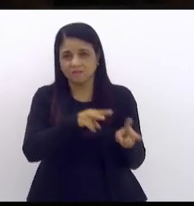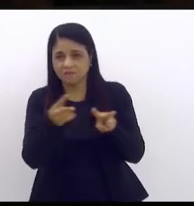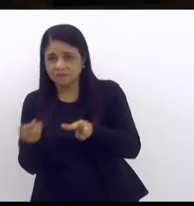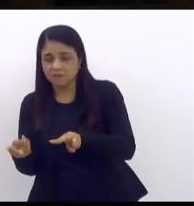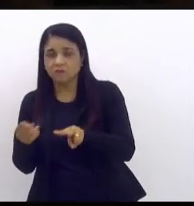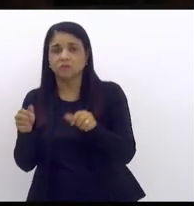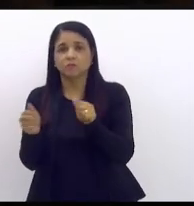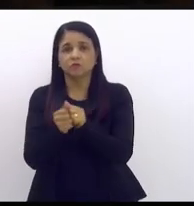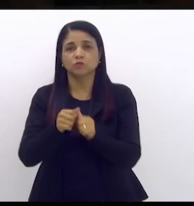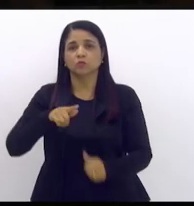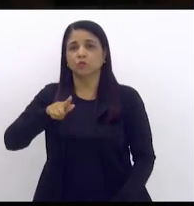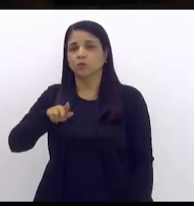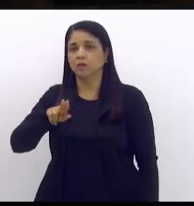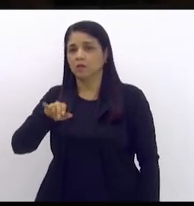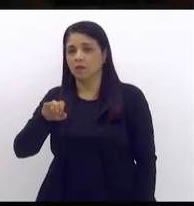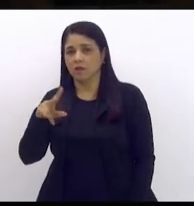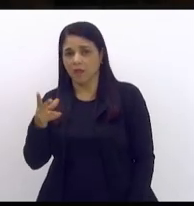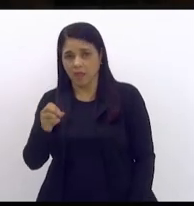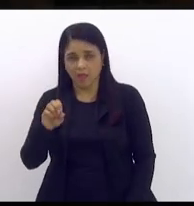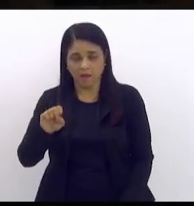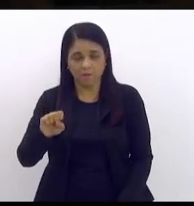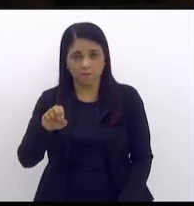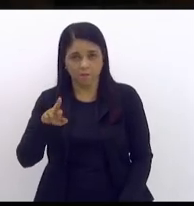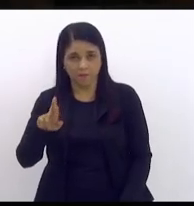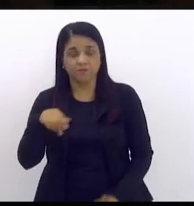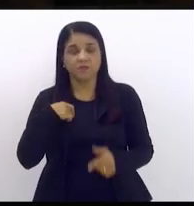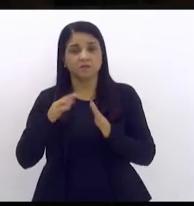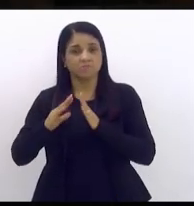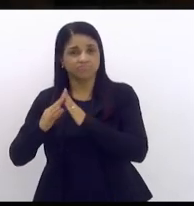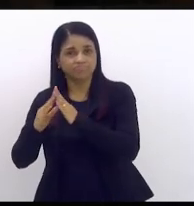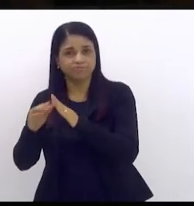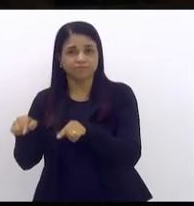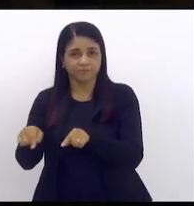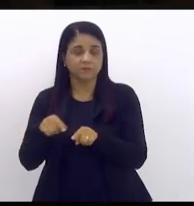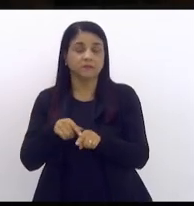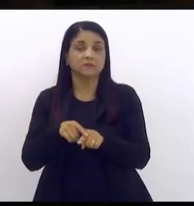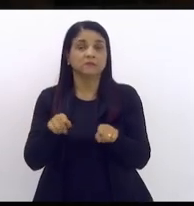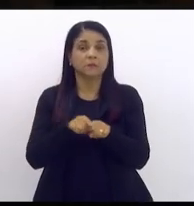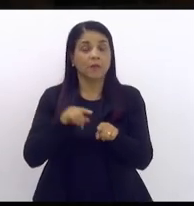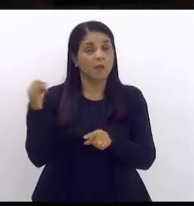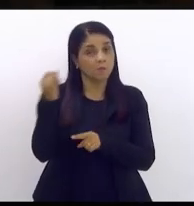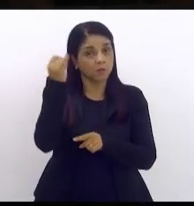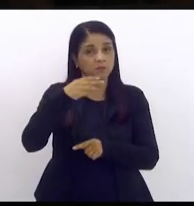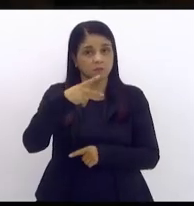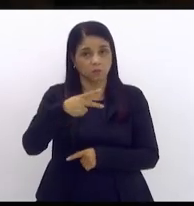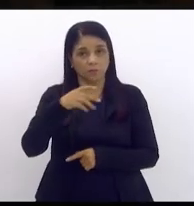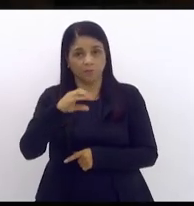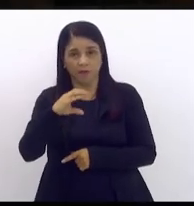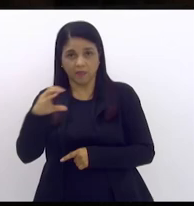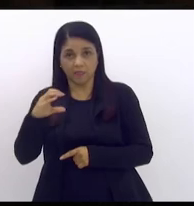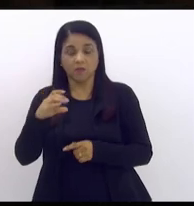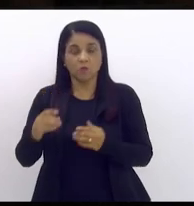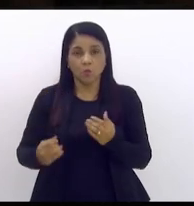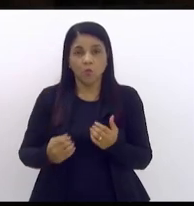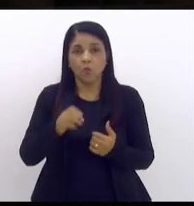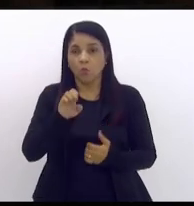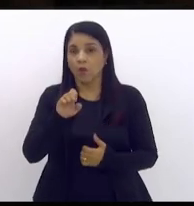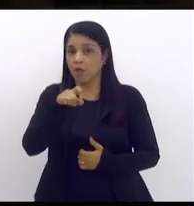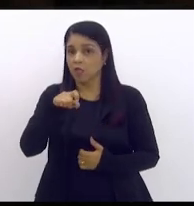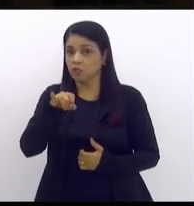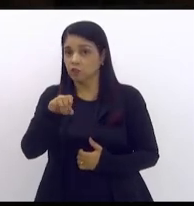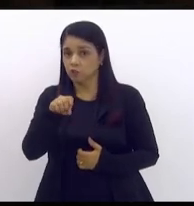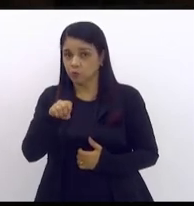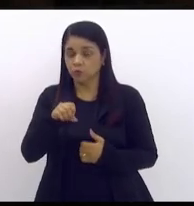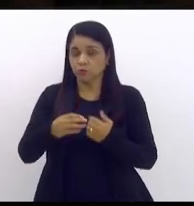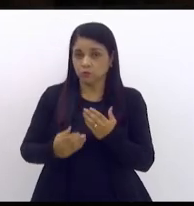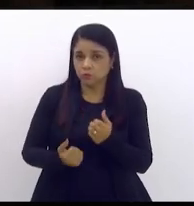Boulos, na parte de cidades, de habitação, falei da importância de ter no PAC um eixo de cidades sustentáveis, um eixo